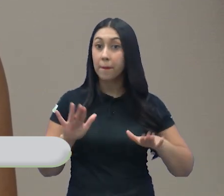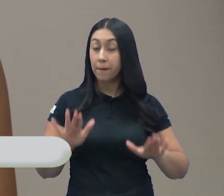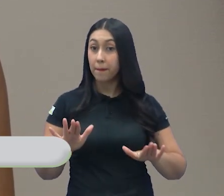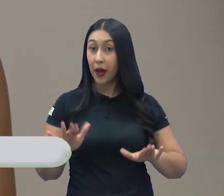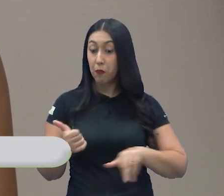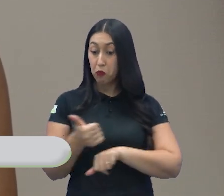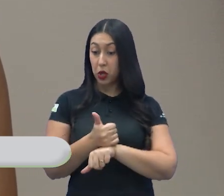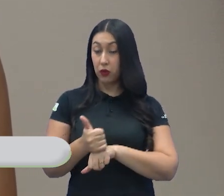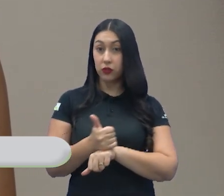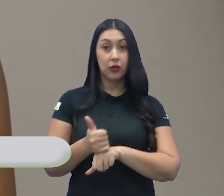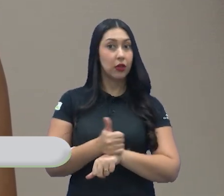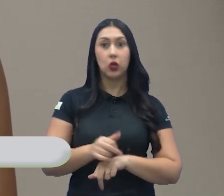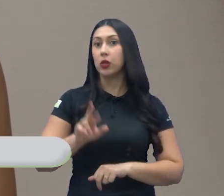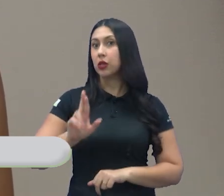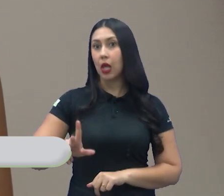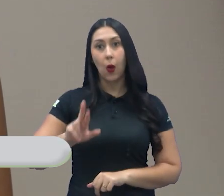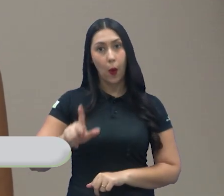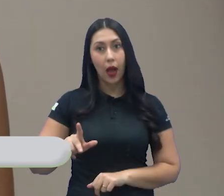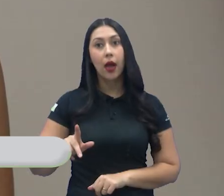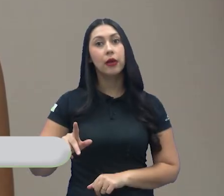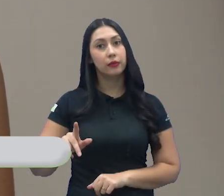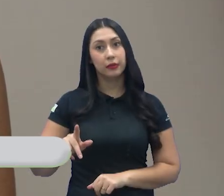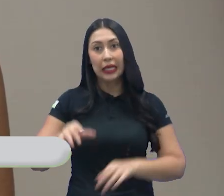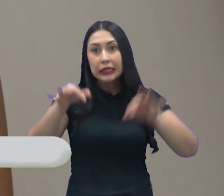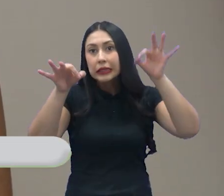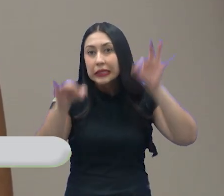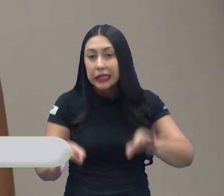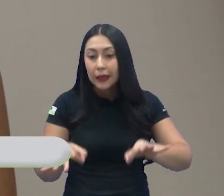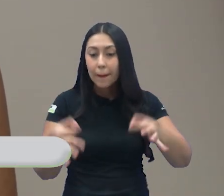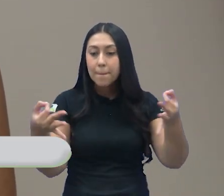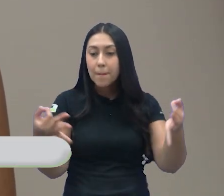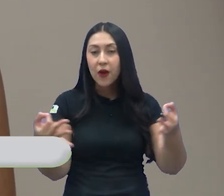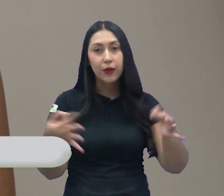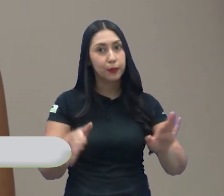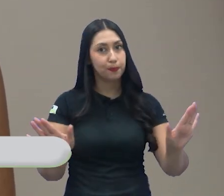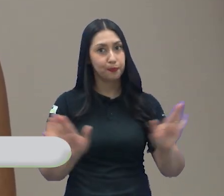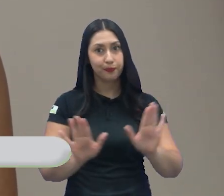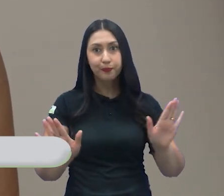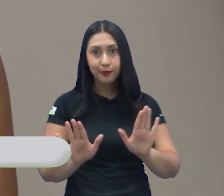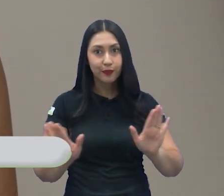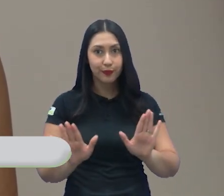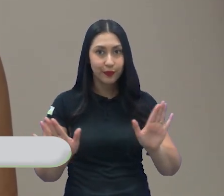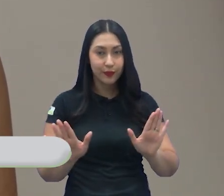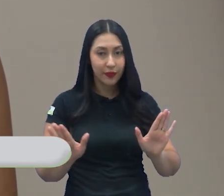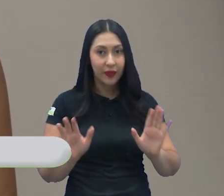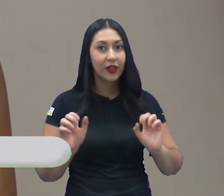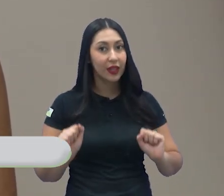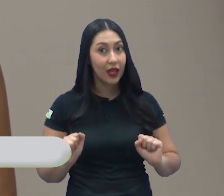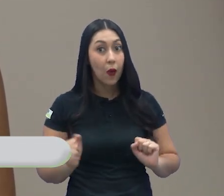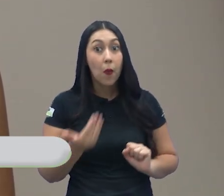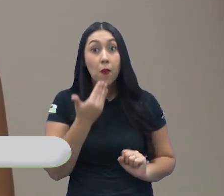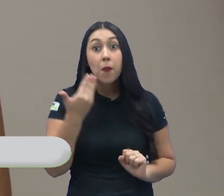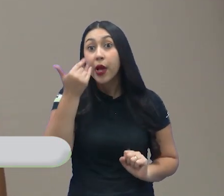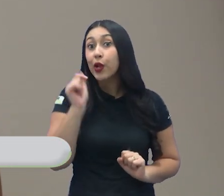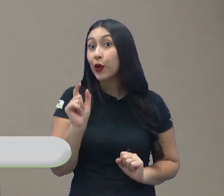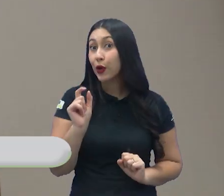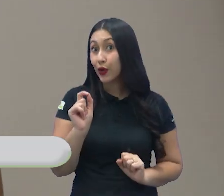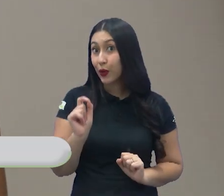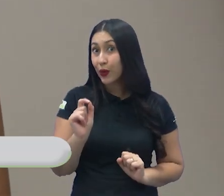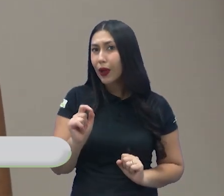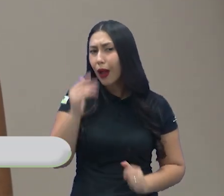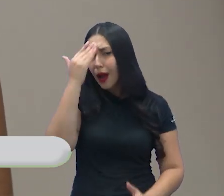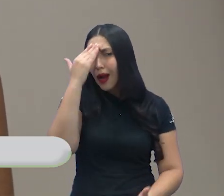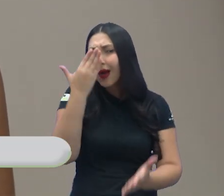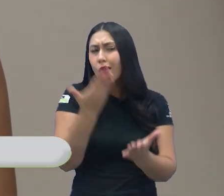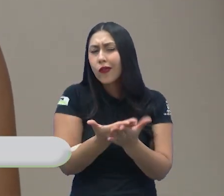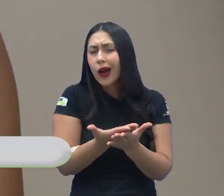maneira mais precisa de determinar o aspecto da sua personalidade. A abordagem mais eficaz e confiável